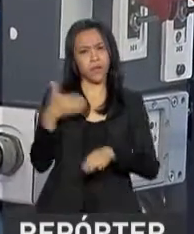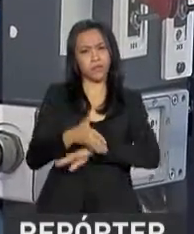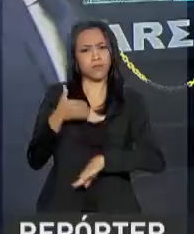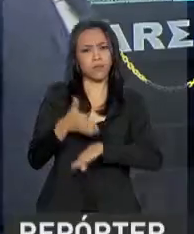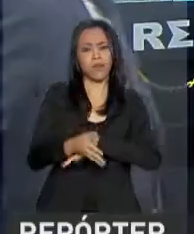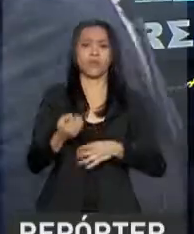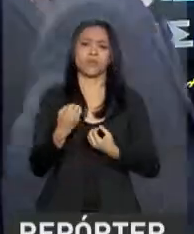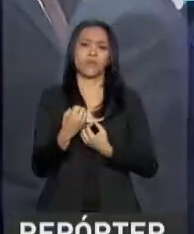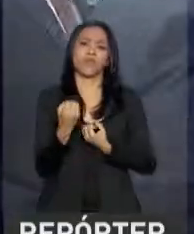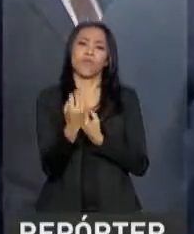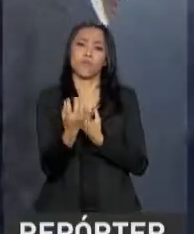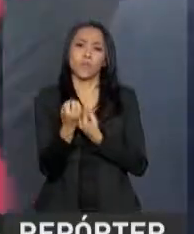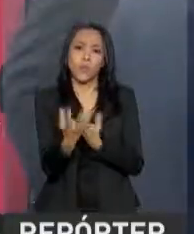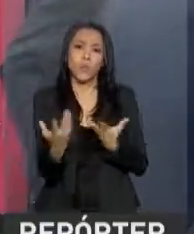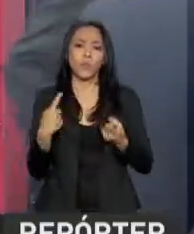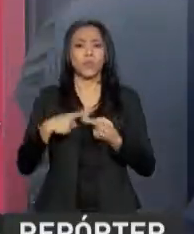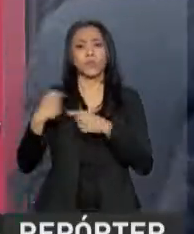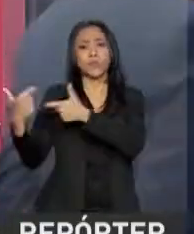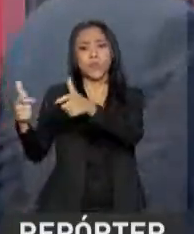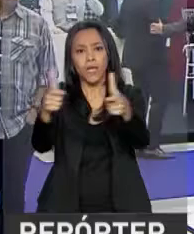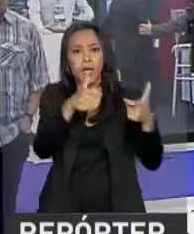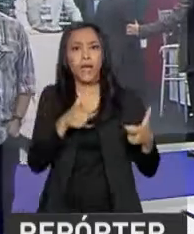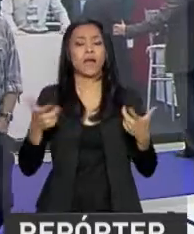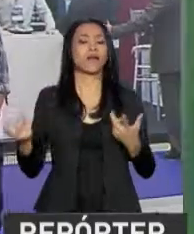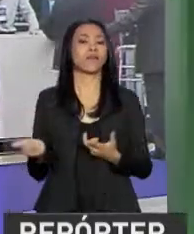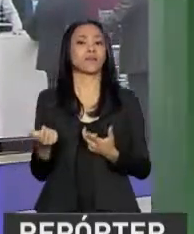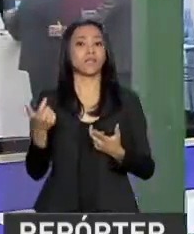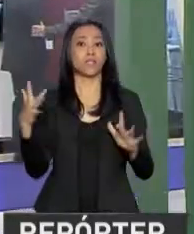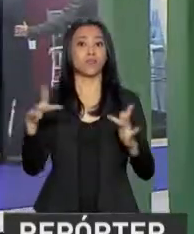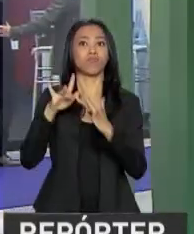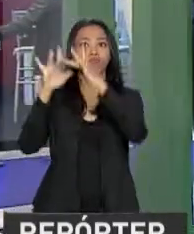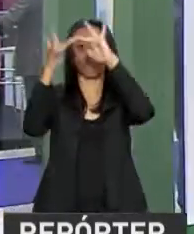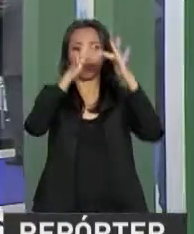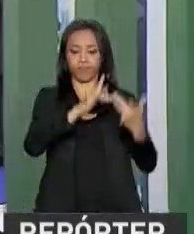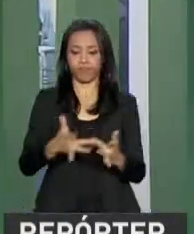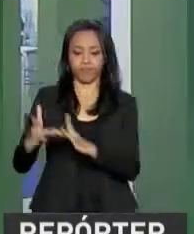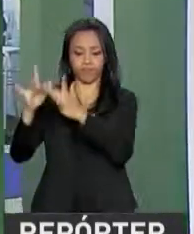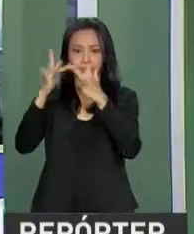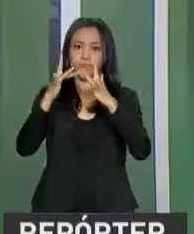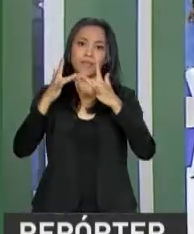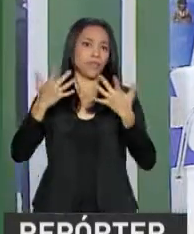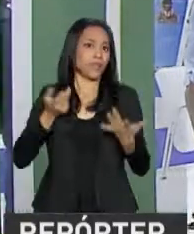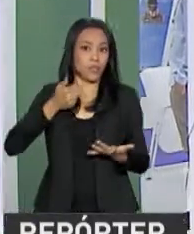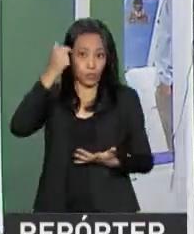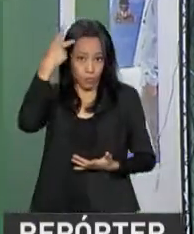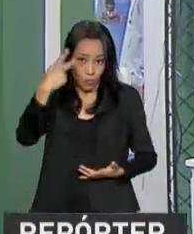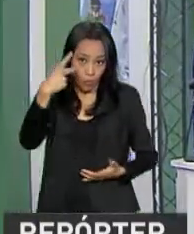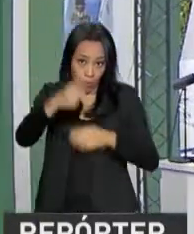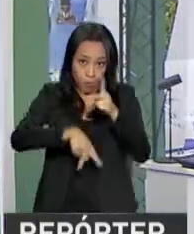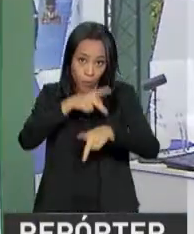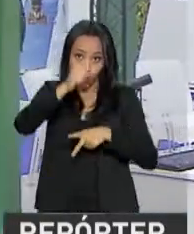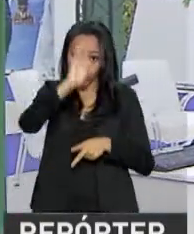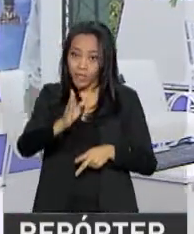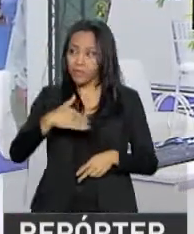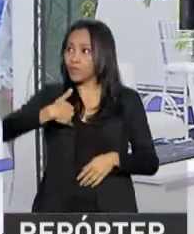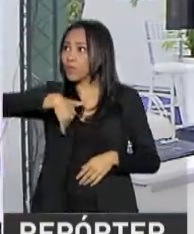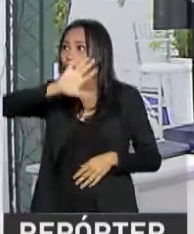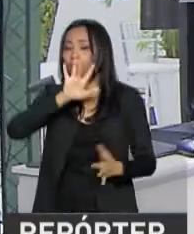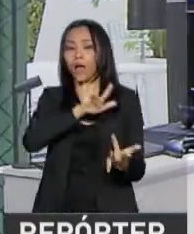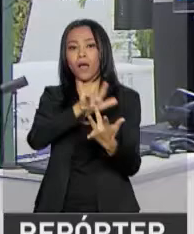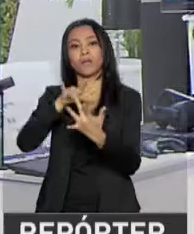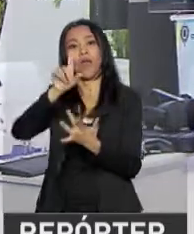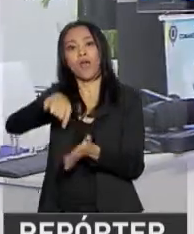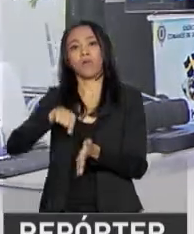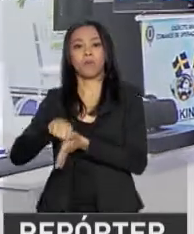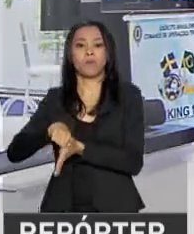informações lugares e conexões e o brasileiro está cada vez mais conectado é o que revela uma pesquisa do instituto